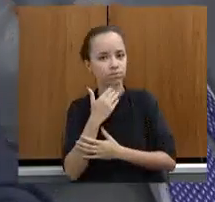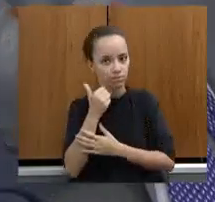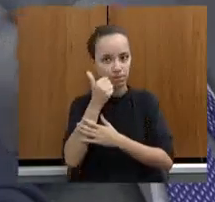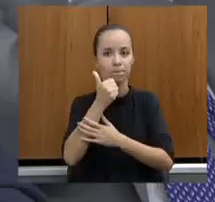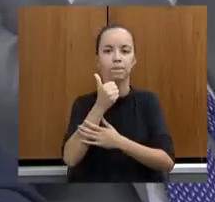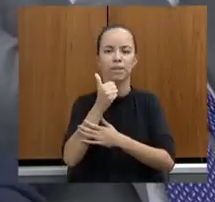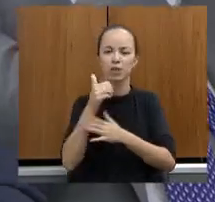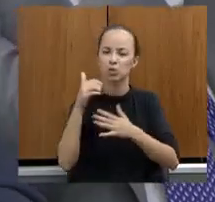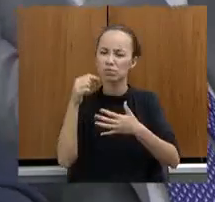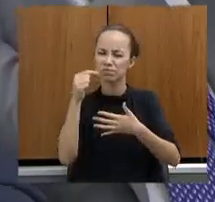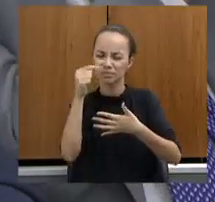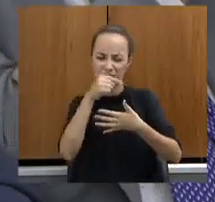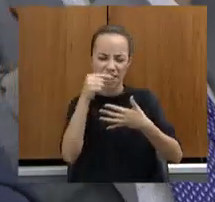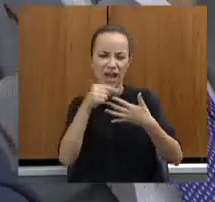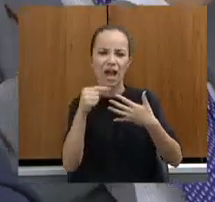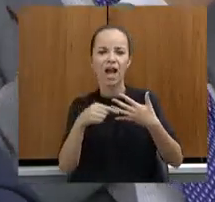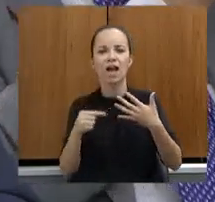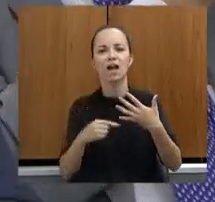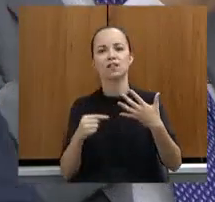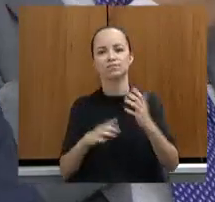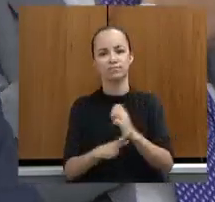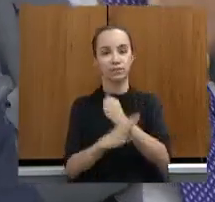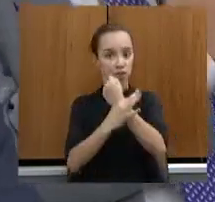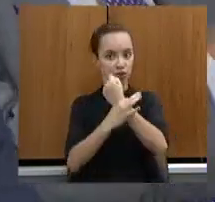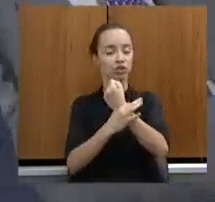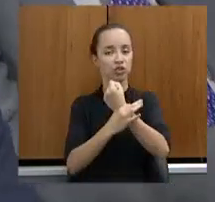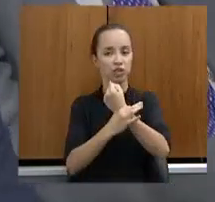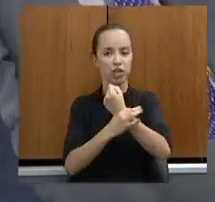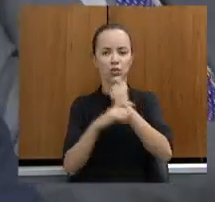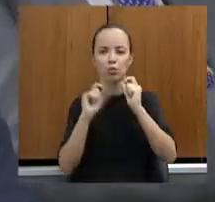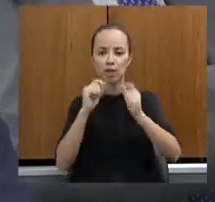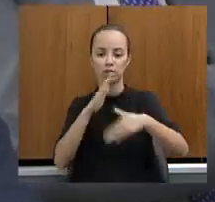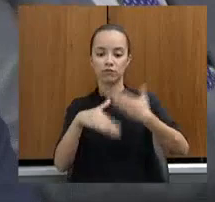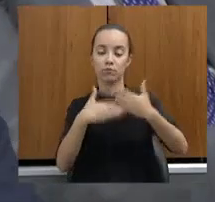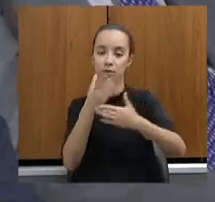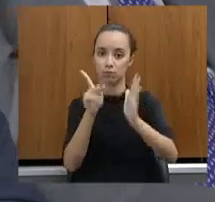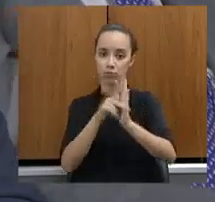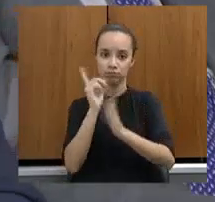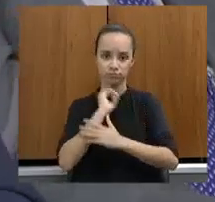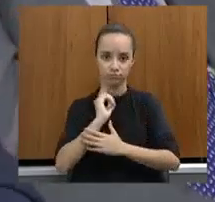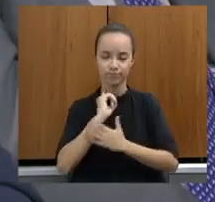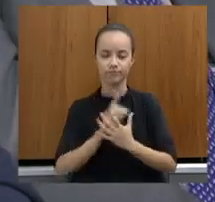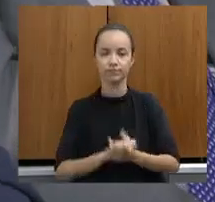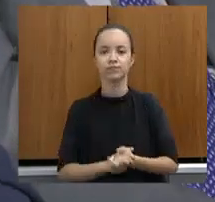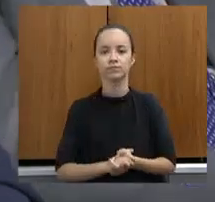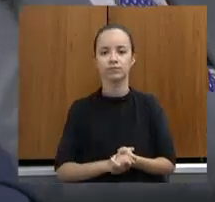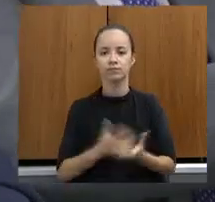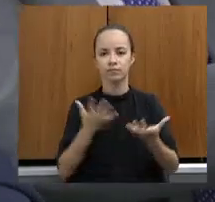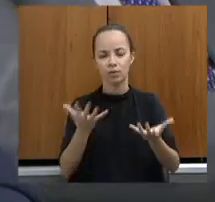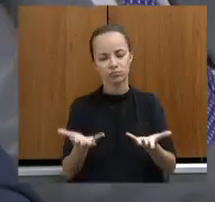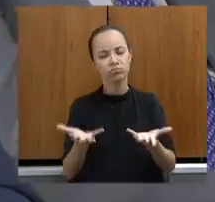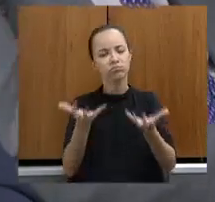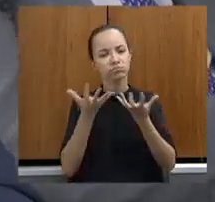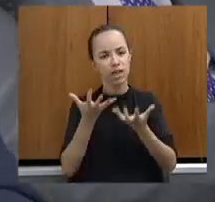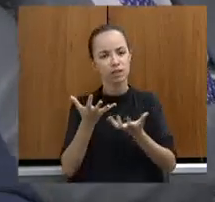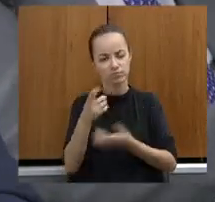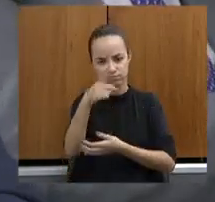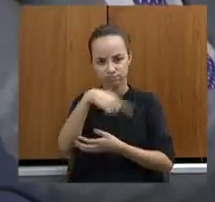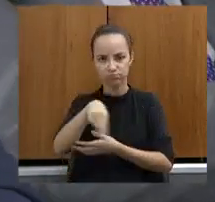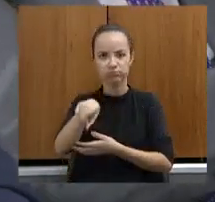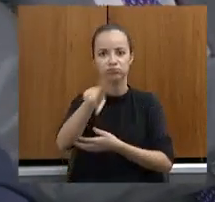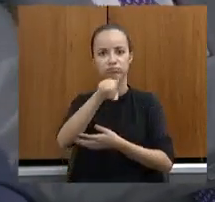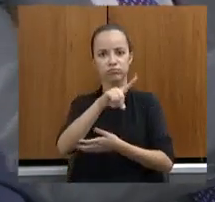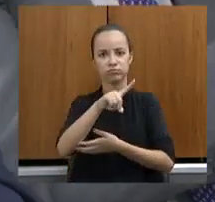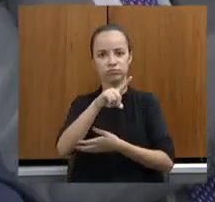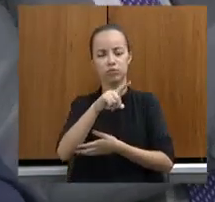toda se ordenamento para a garantia todas desenvolvimento Estado então eu quero que vossas excelências na